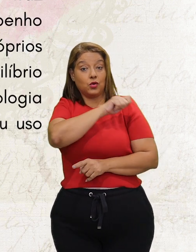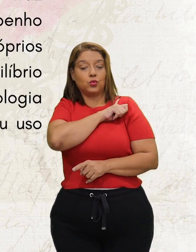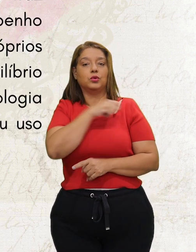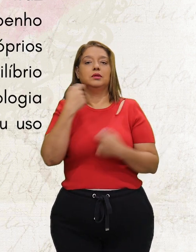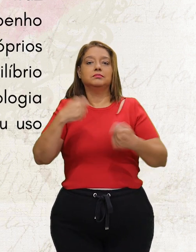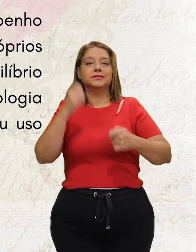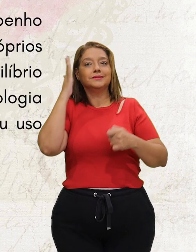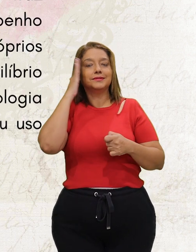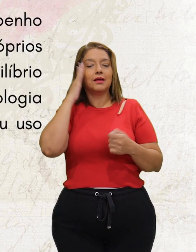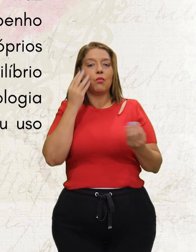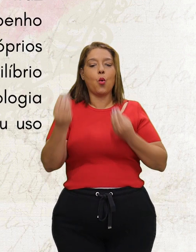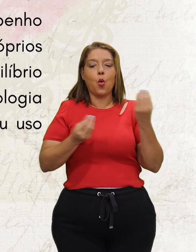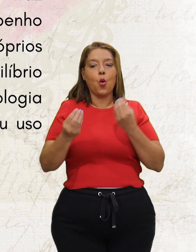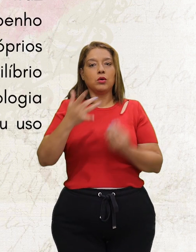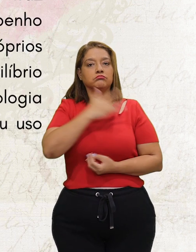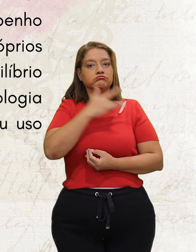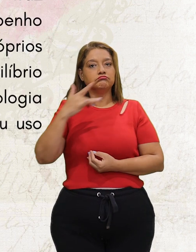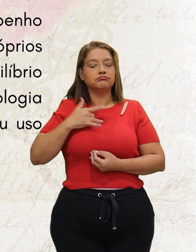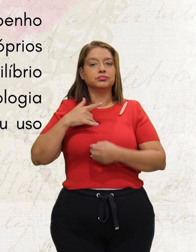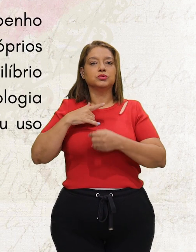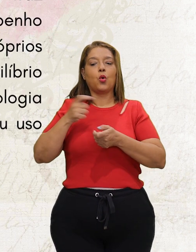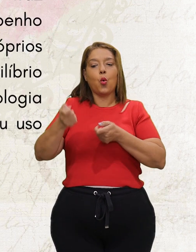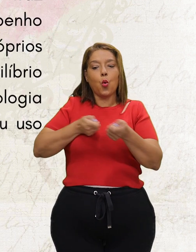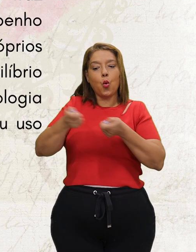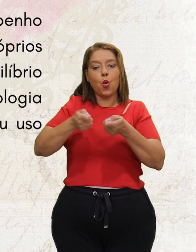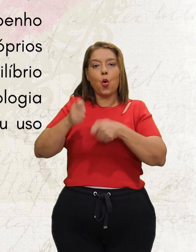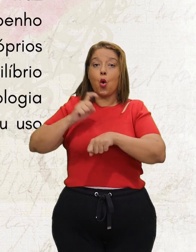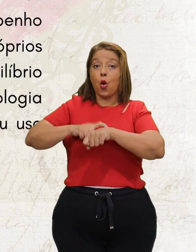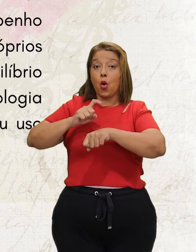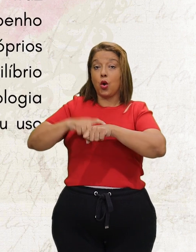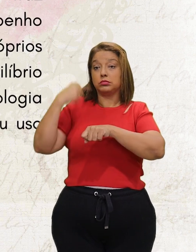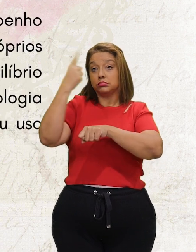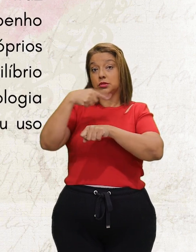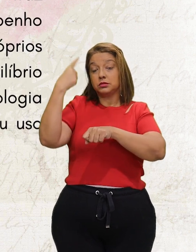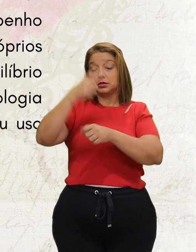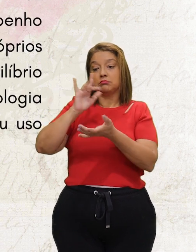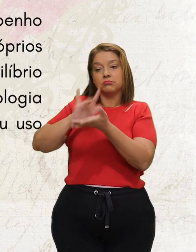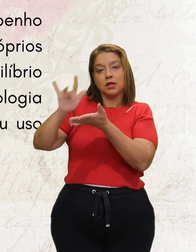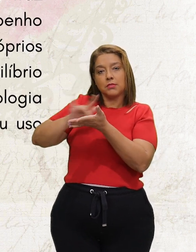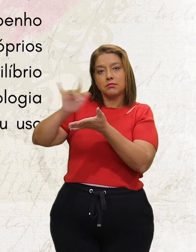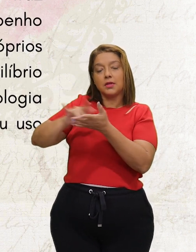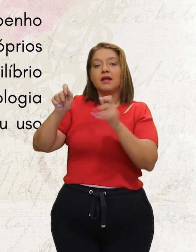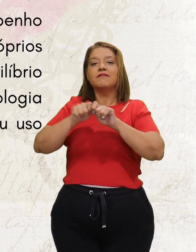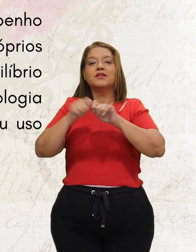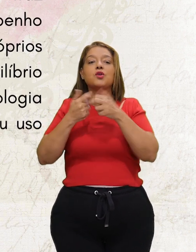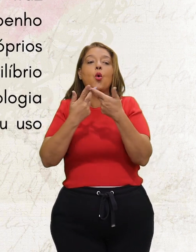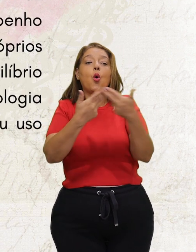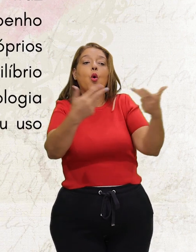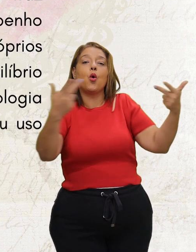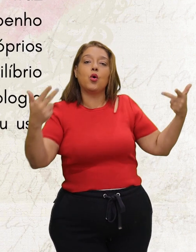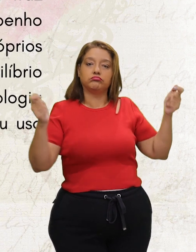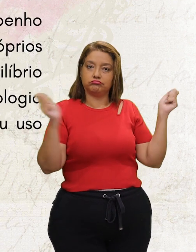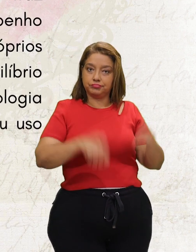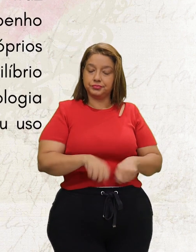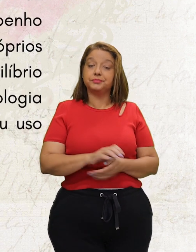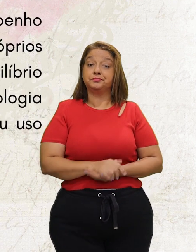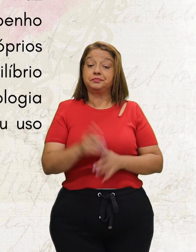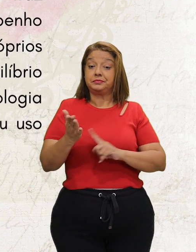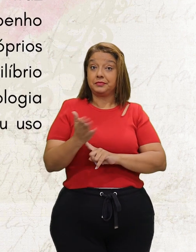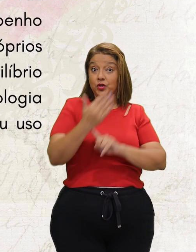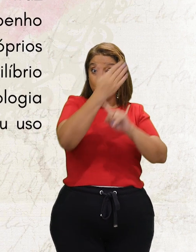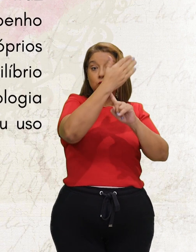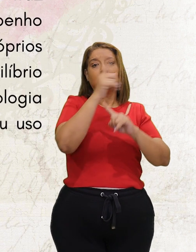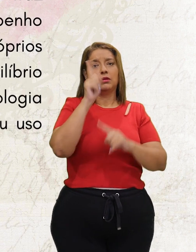equilíbrio saudável entre o tempo de tela e outras atividades. A tecnologia pode ser uma aliada poderosa na